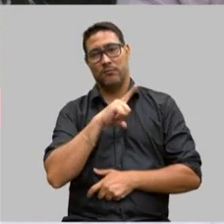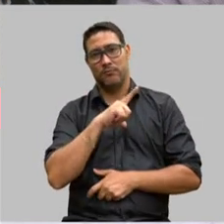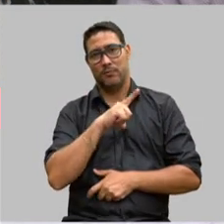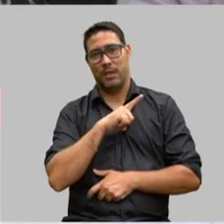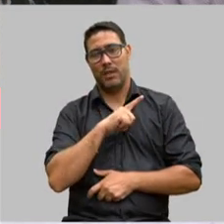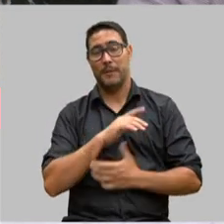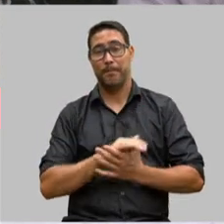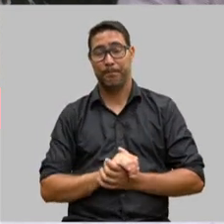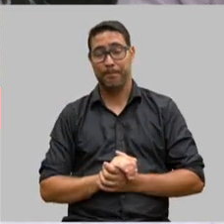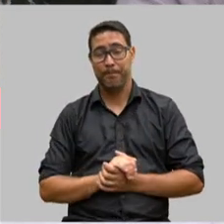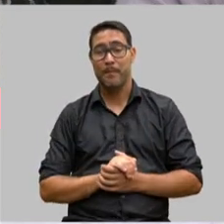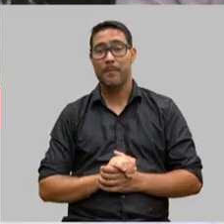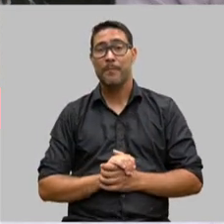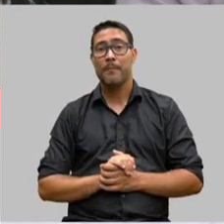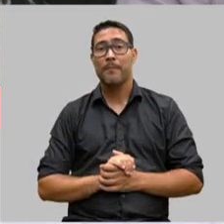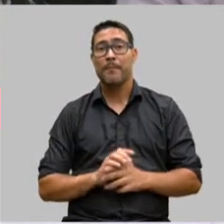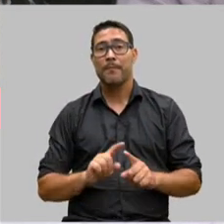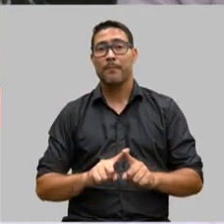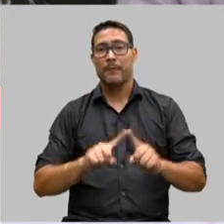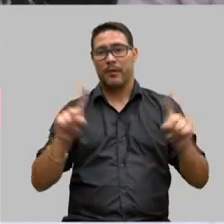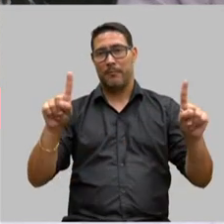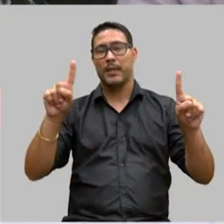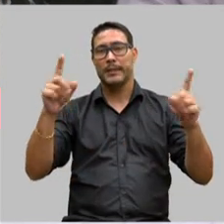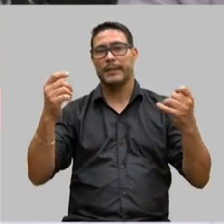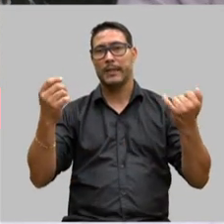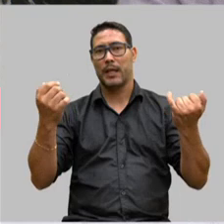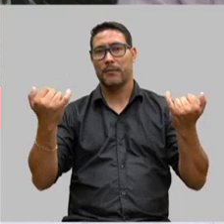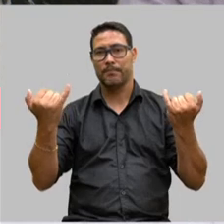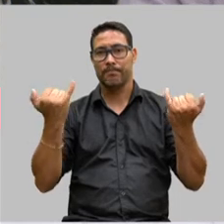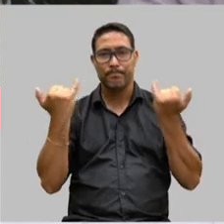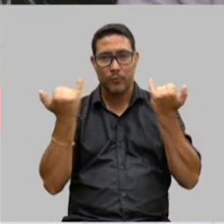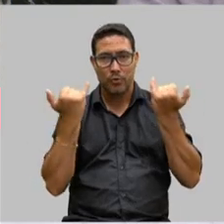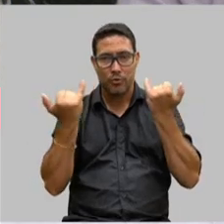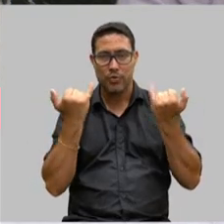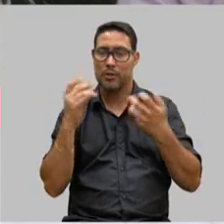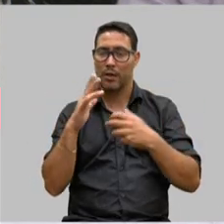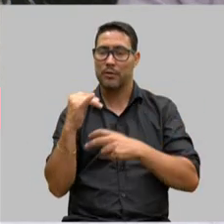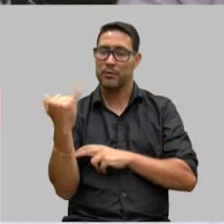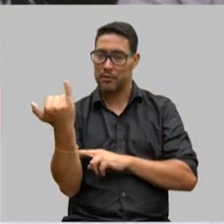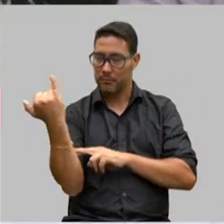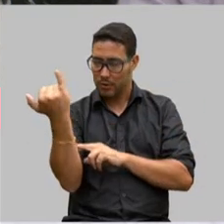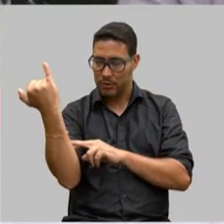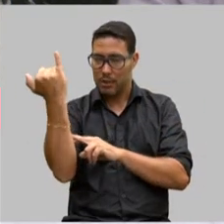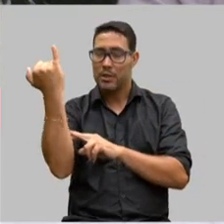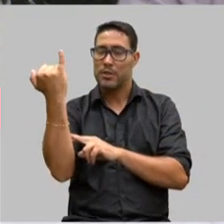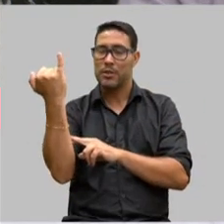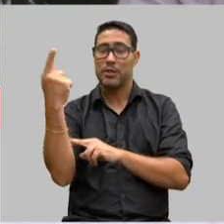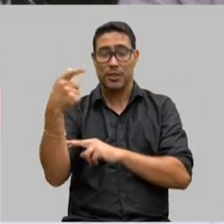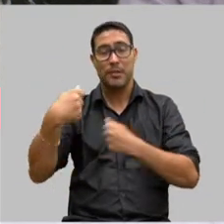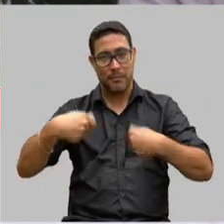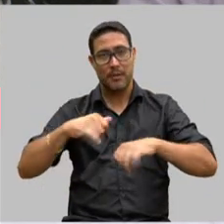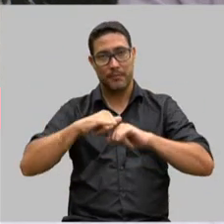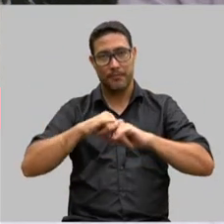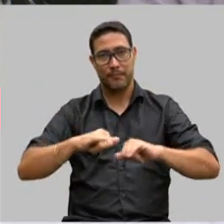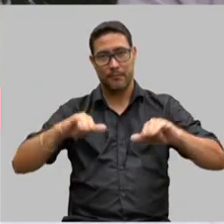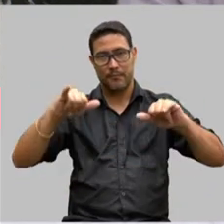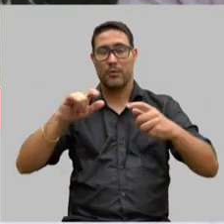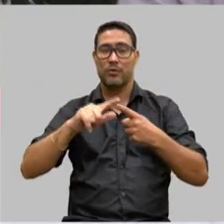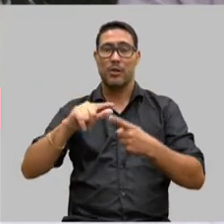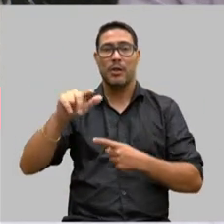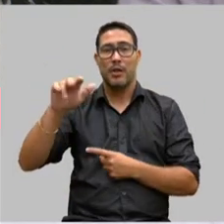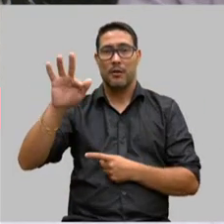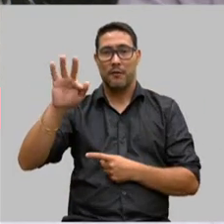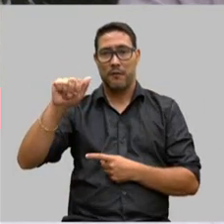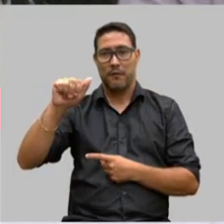Duas importantes notícias a esse respeito, deputado Tadeu, que a gente precisa dar. Uma que a FAPEMIG nos